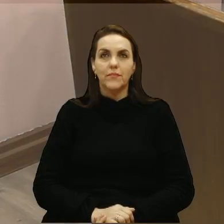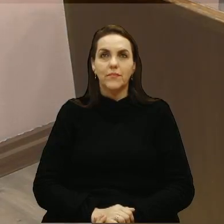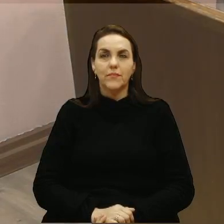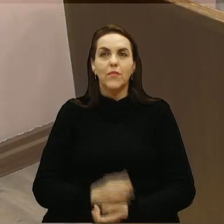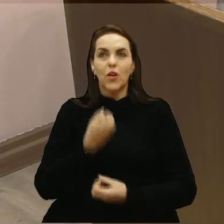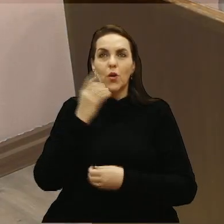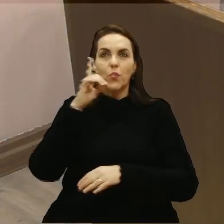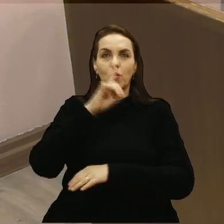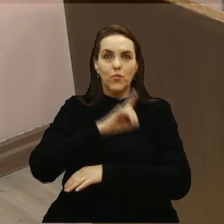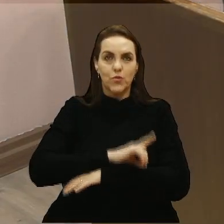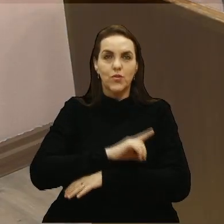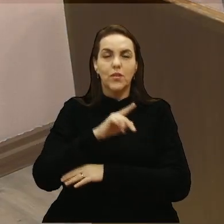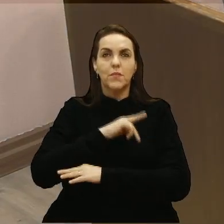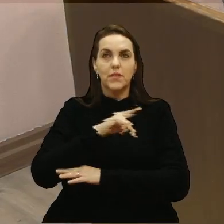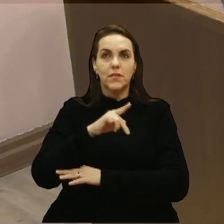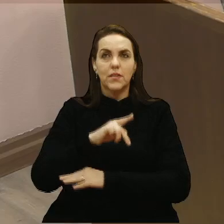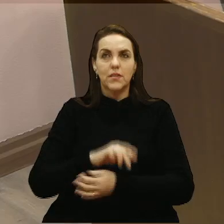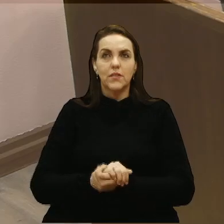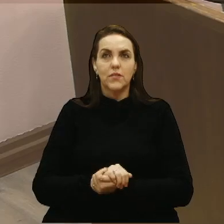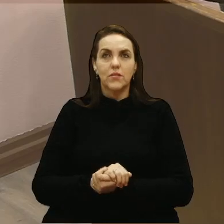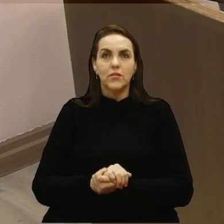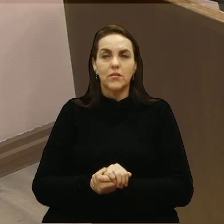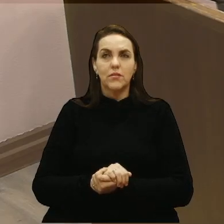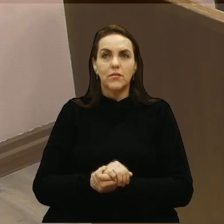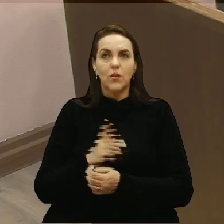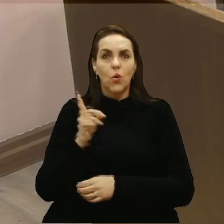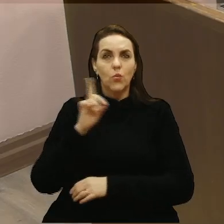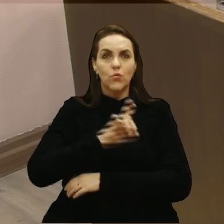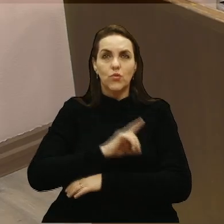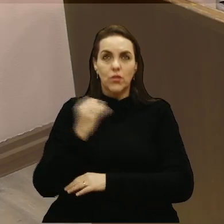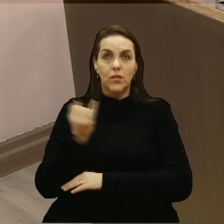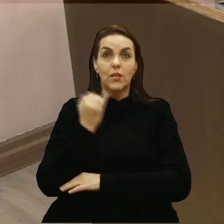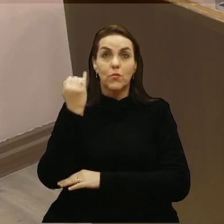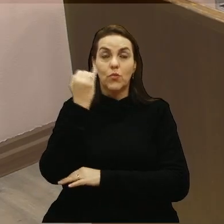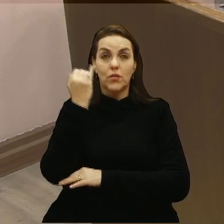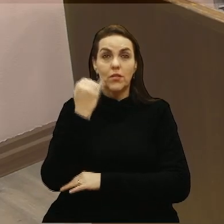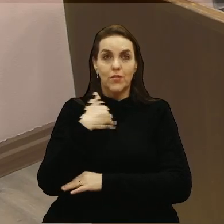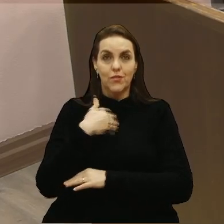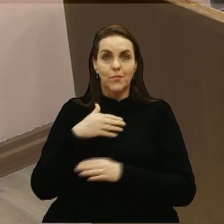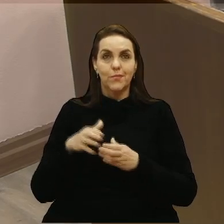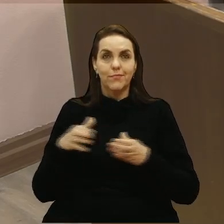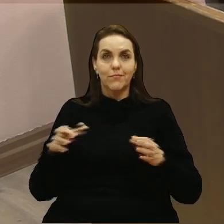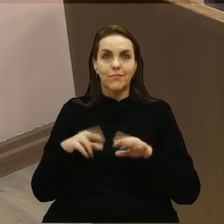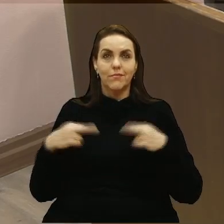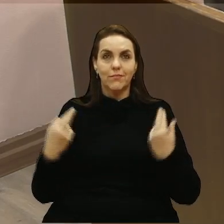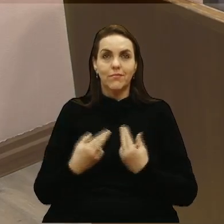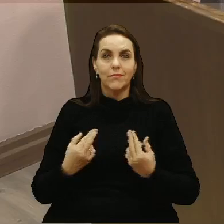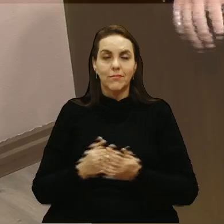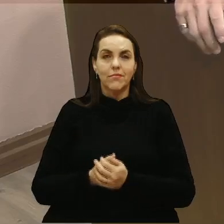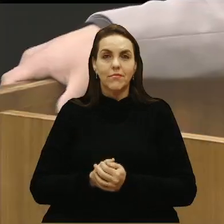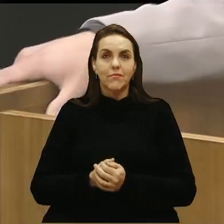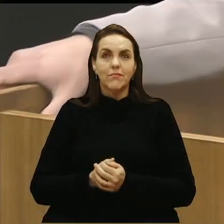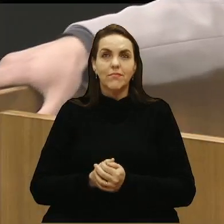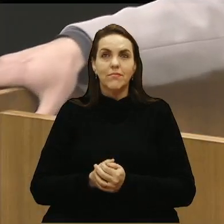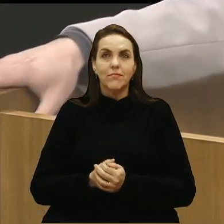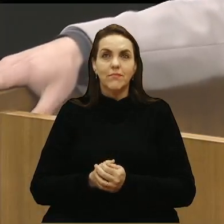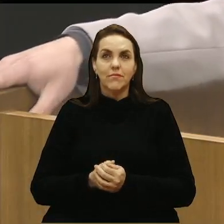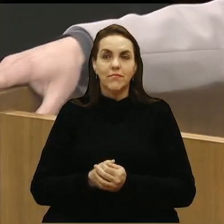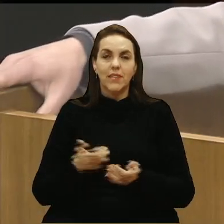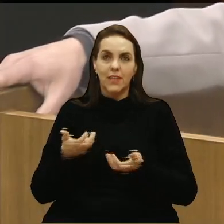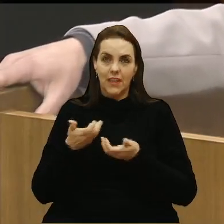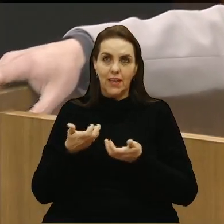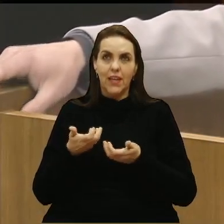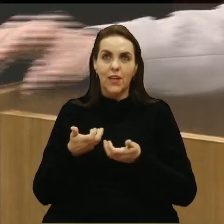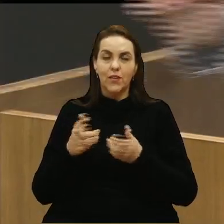Muito bom dia, presidente. Mais um dia importante nesse meu grande expediente. E quero